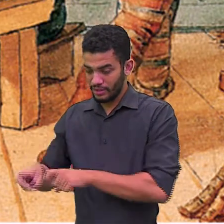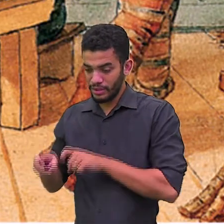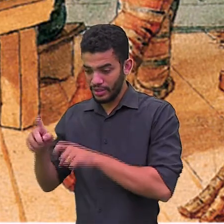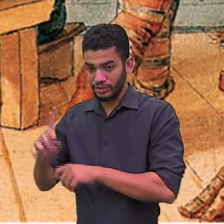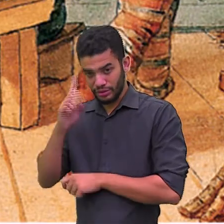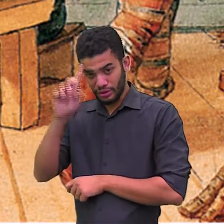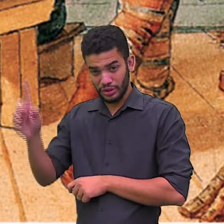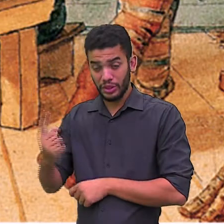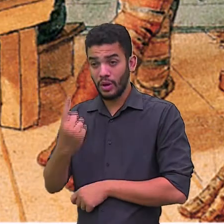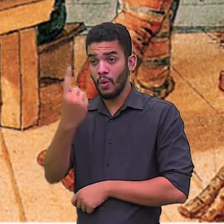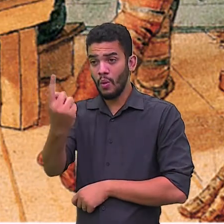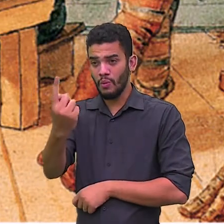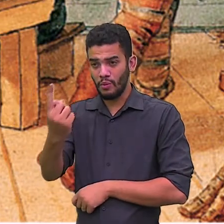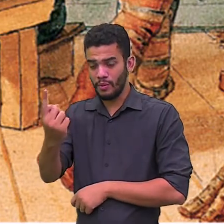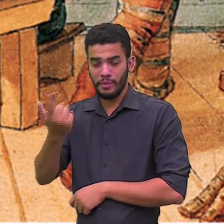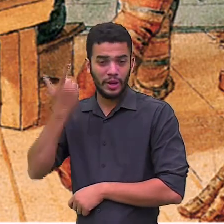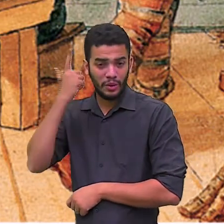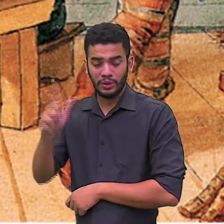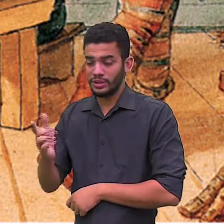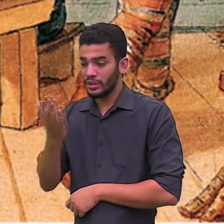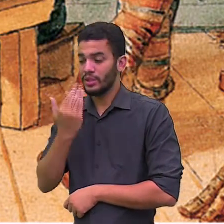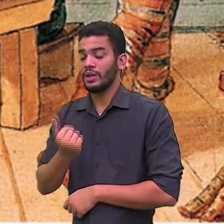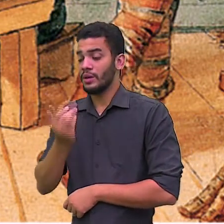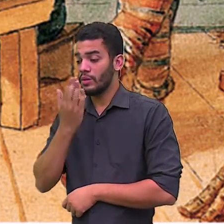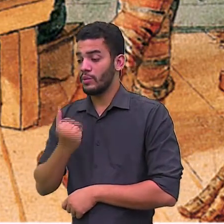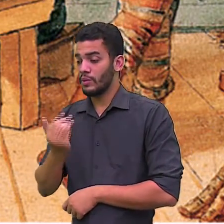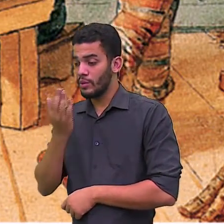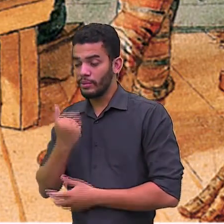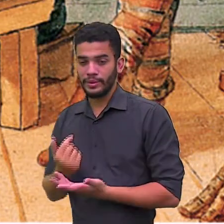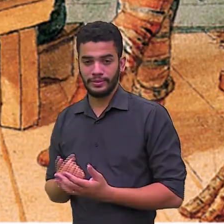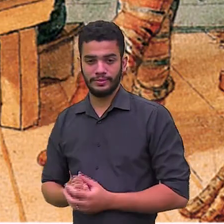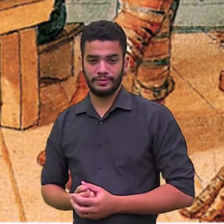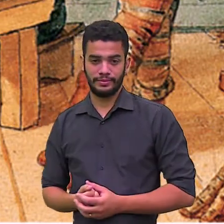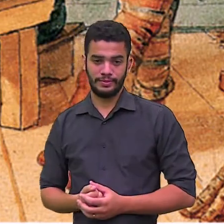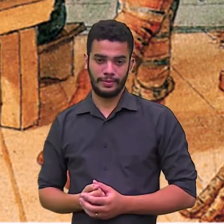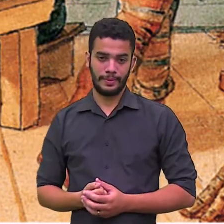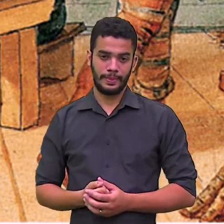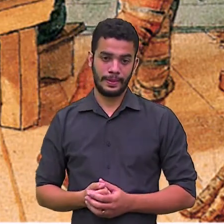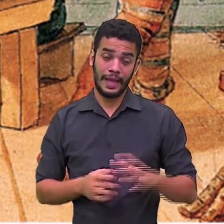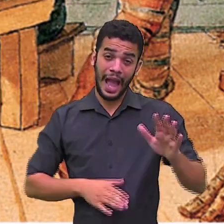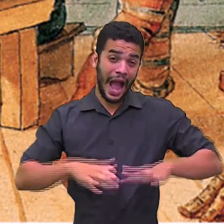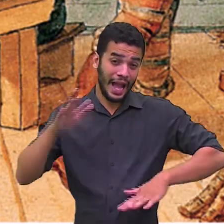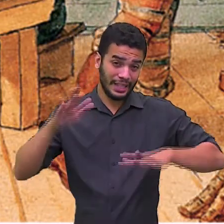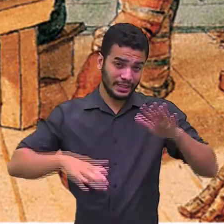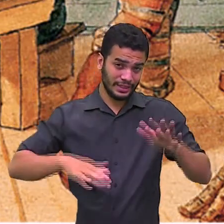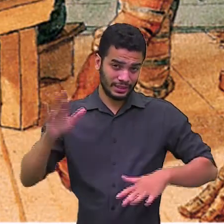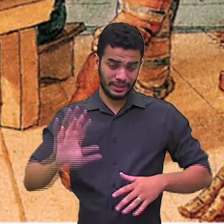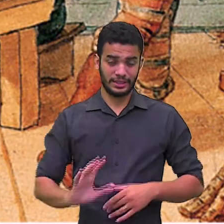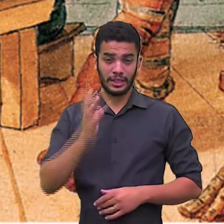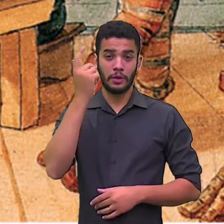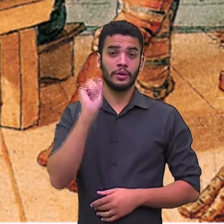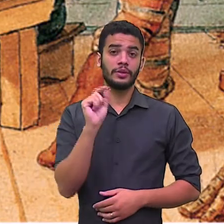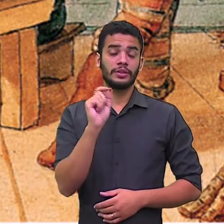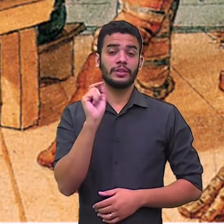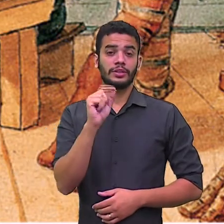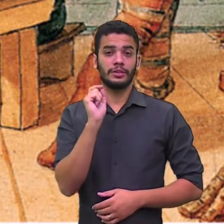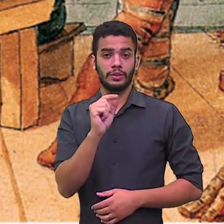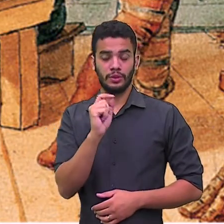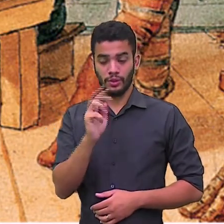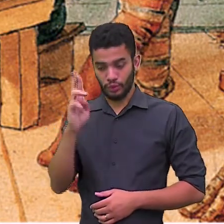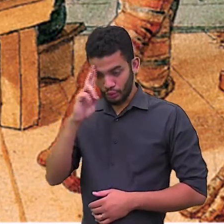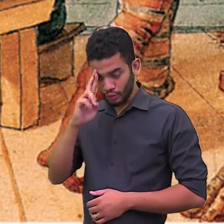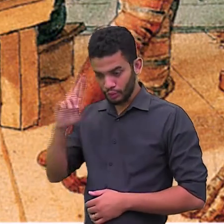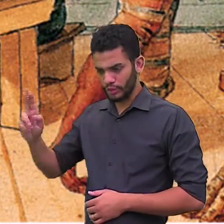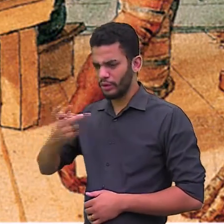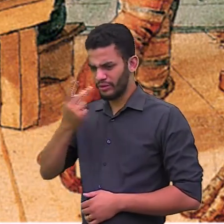Isso quando o senhor de engenho dava o dia santo né, o dia das missas, para que